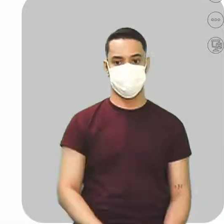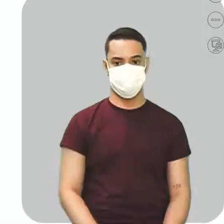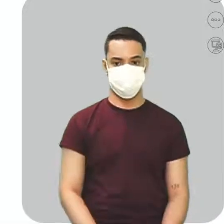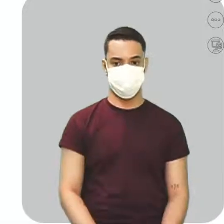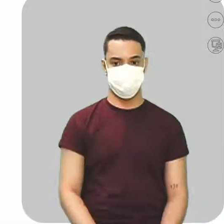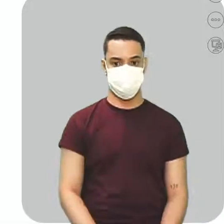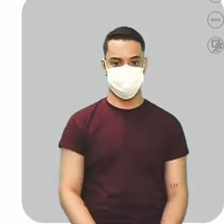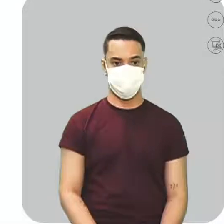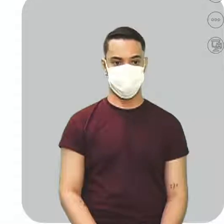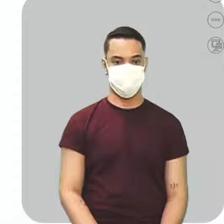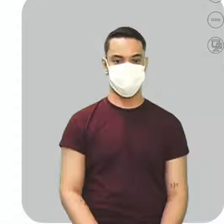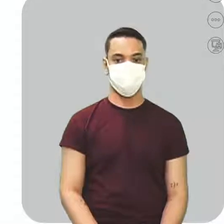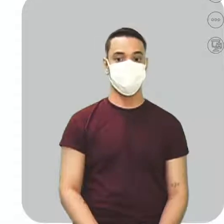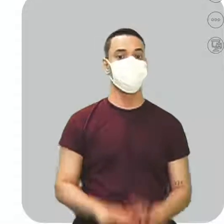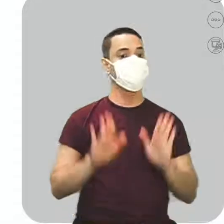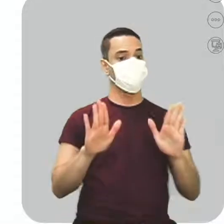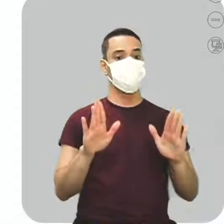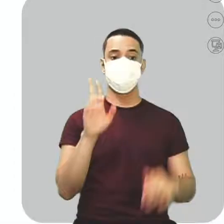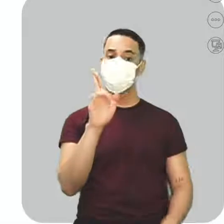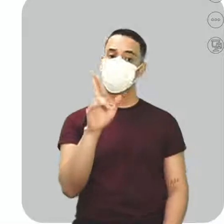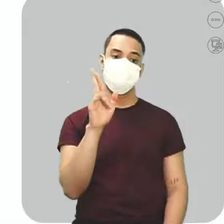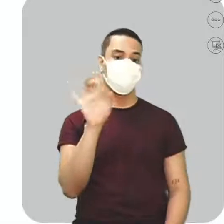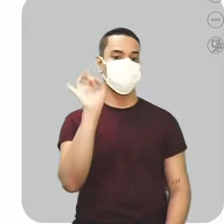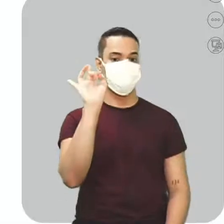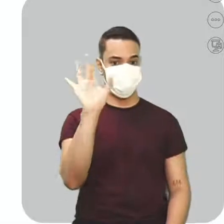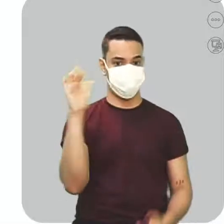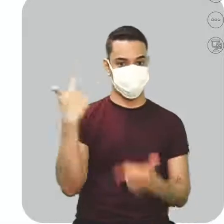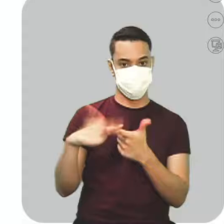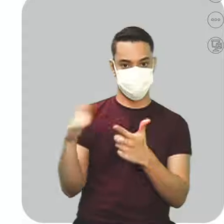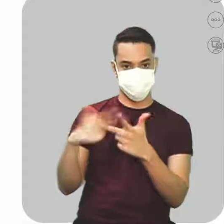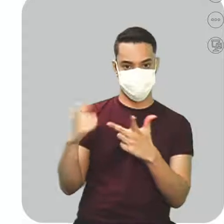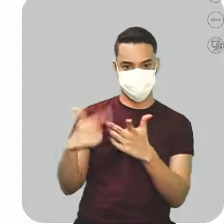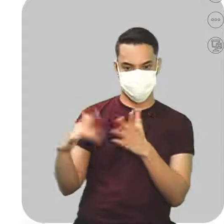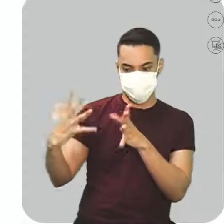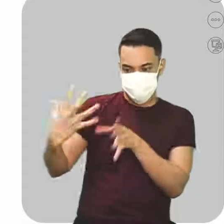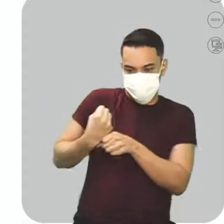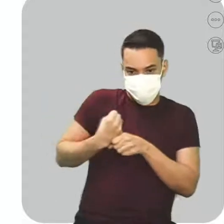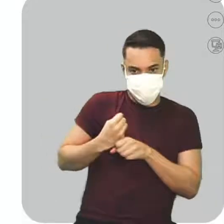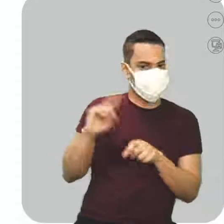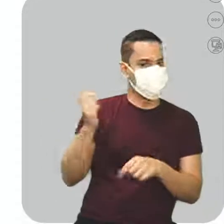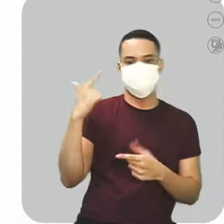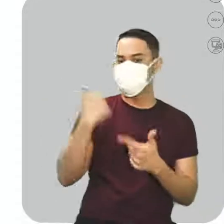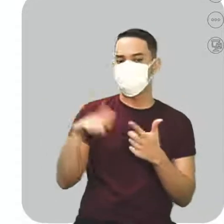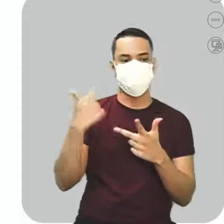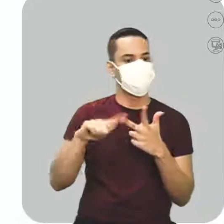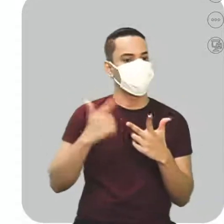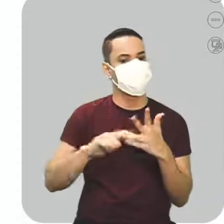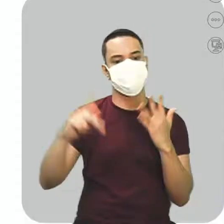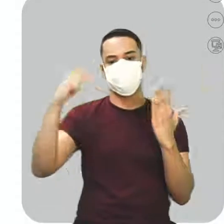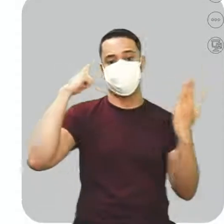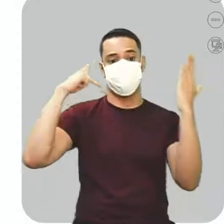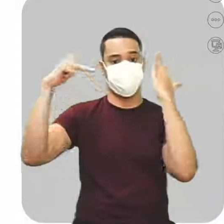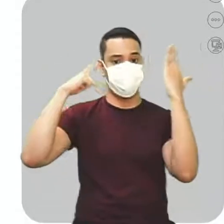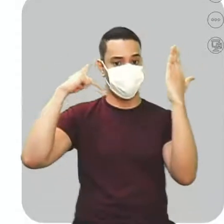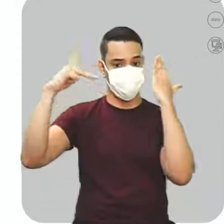vida. E não se trata apenas de problemas somáticos, serão problemas